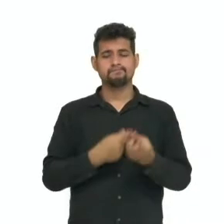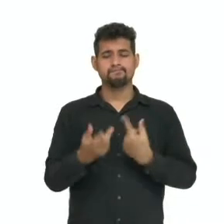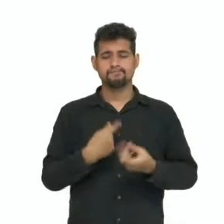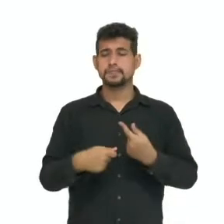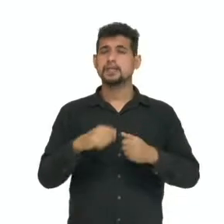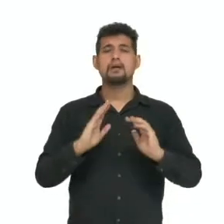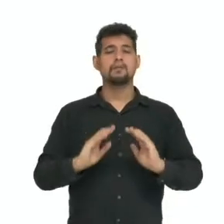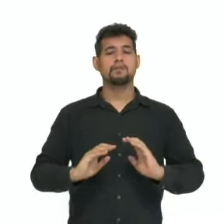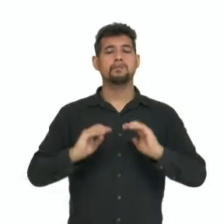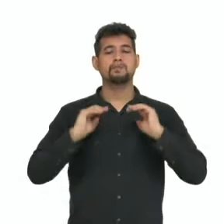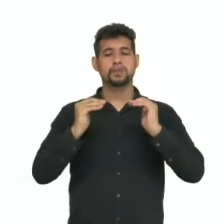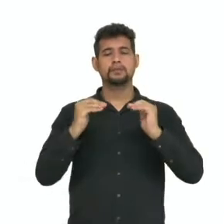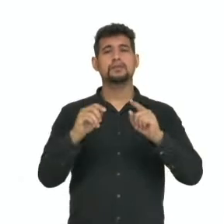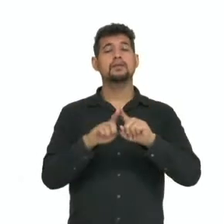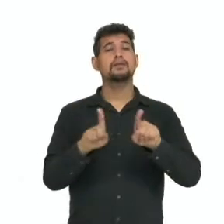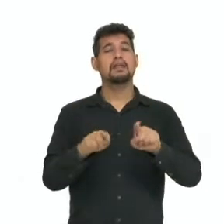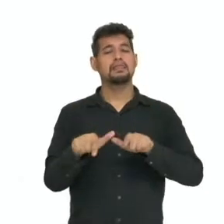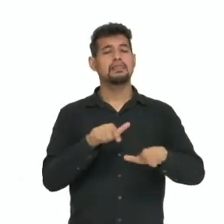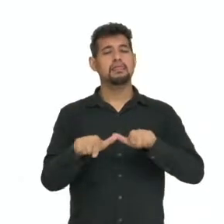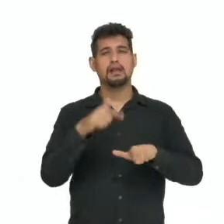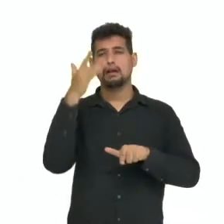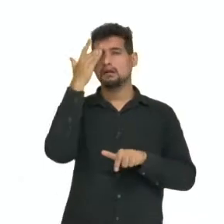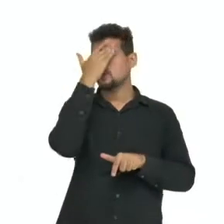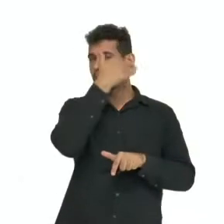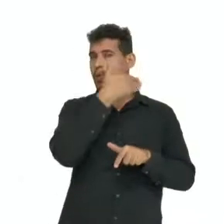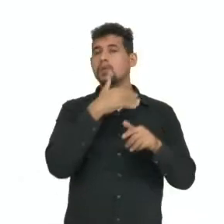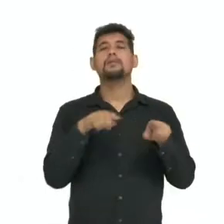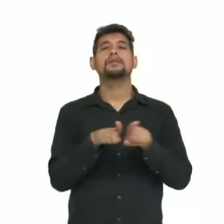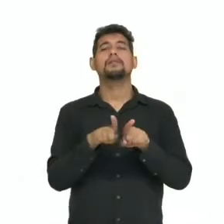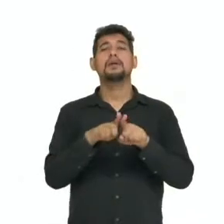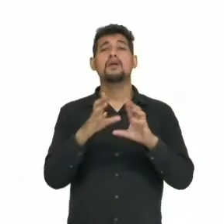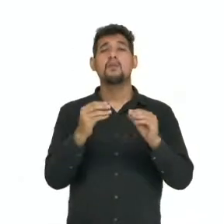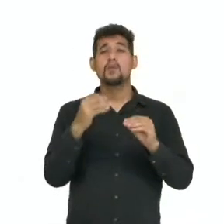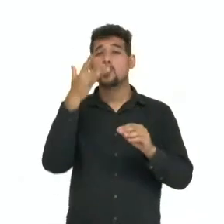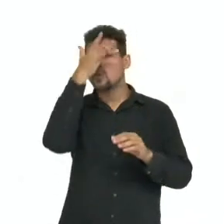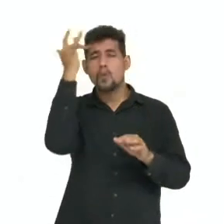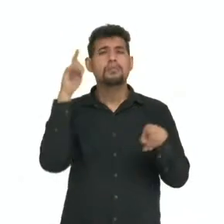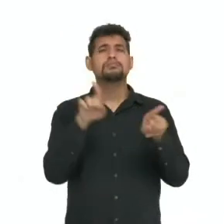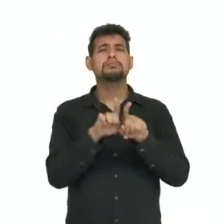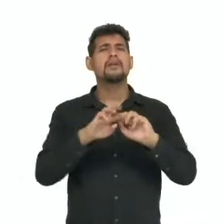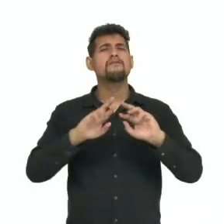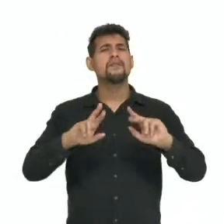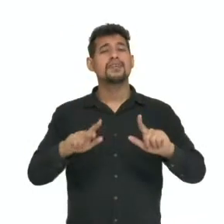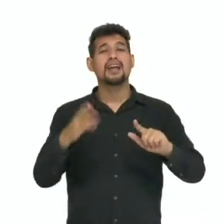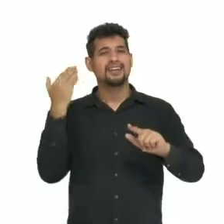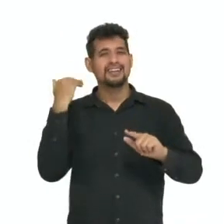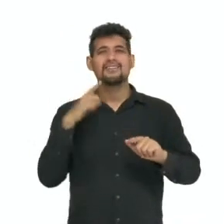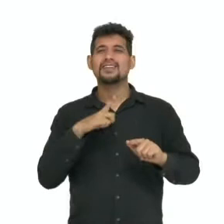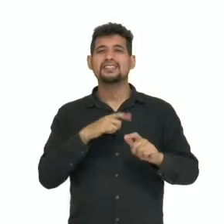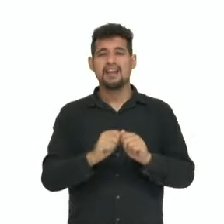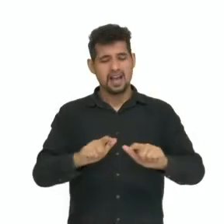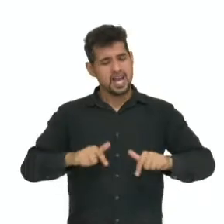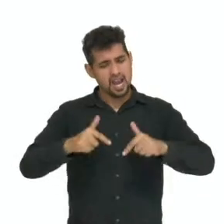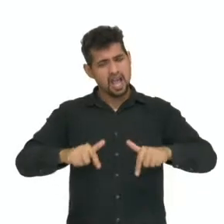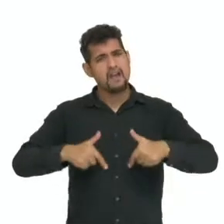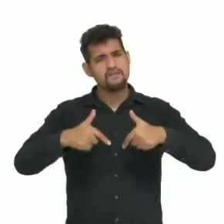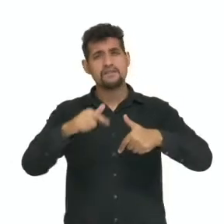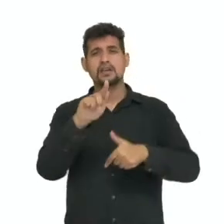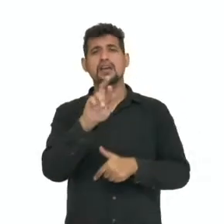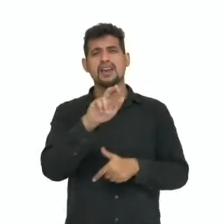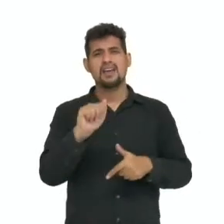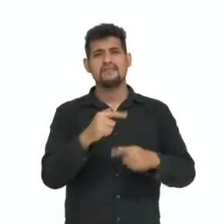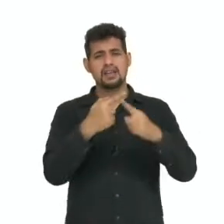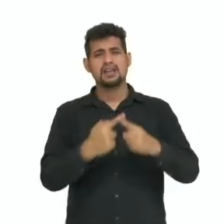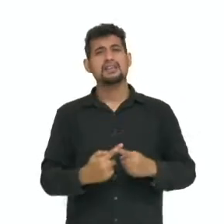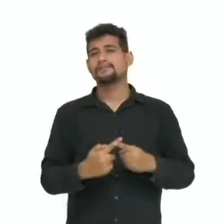cresceram manifestações de trabalhadores. As greves que haviam praticamente acabado,